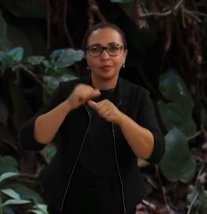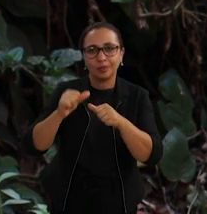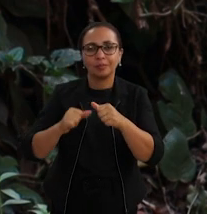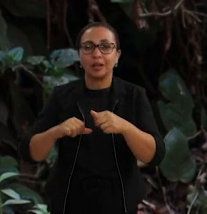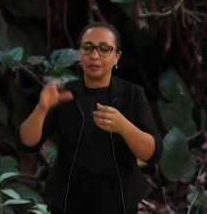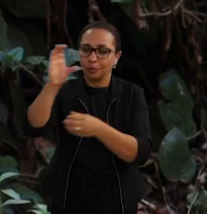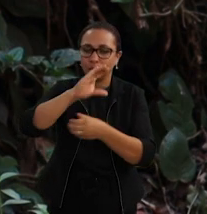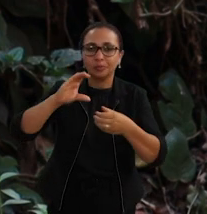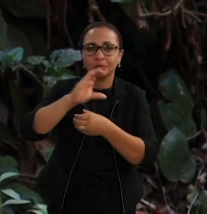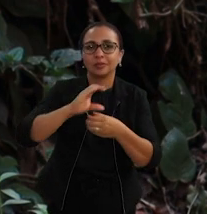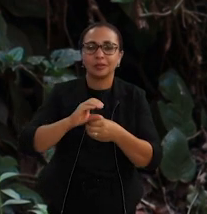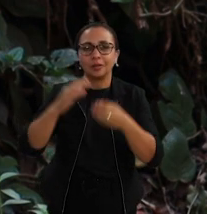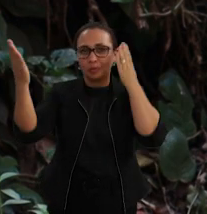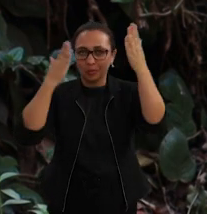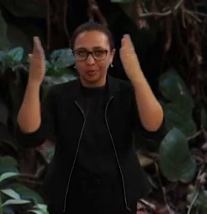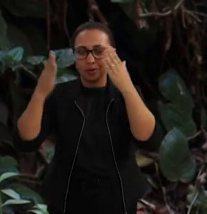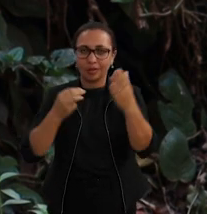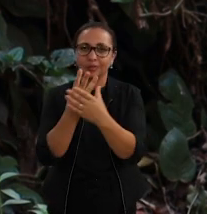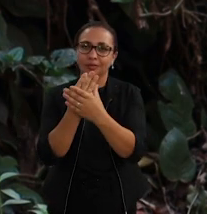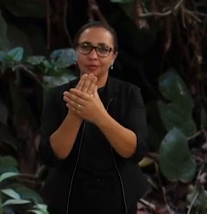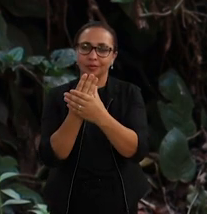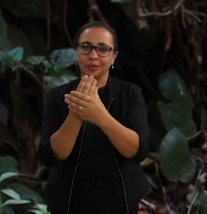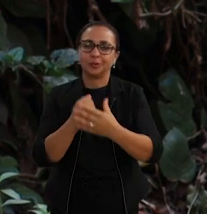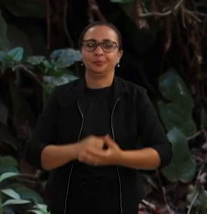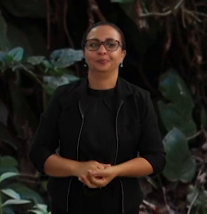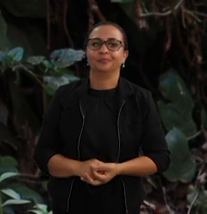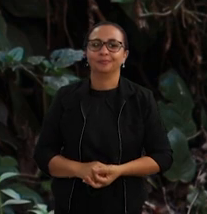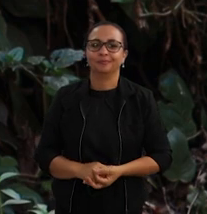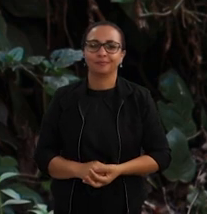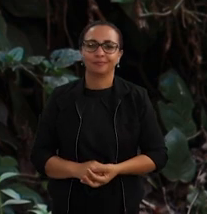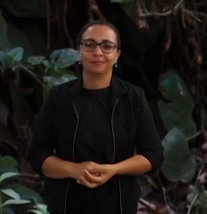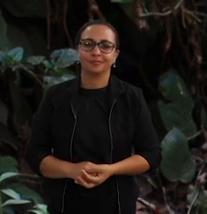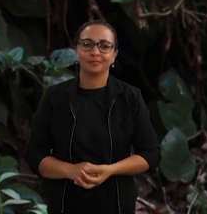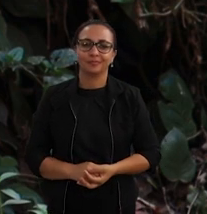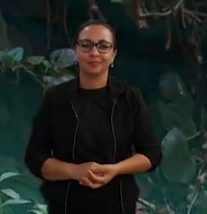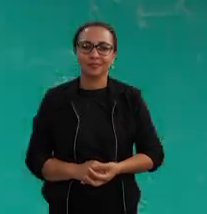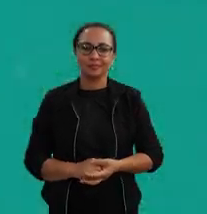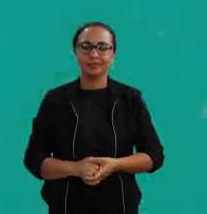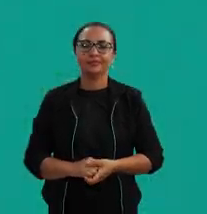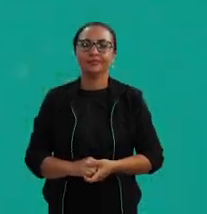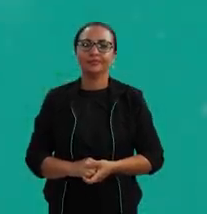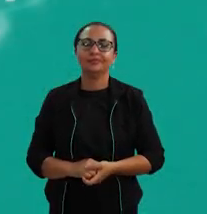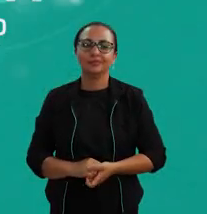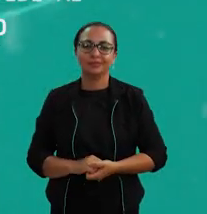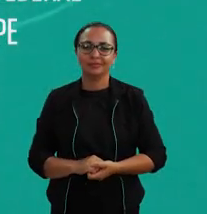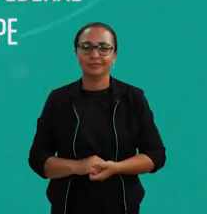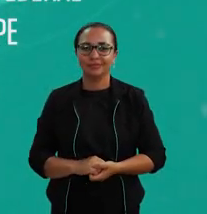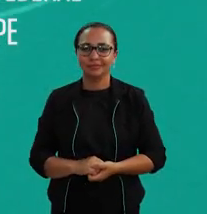e Desenvolvimento do Departamento de Psicologia da Universidade Federal de Sergipe.